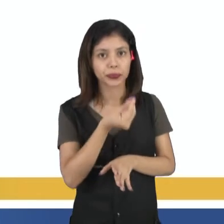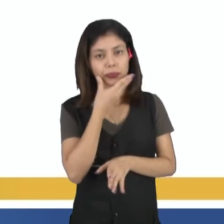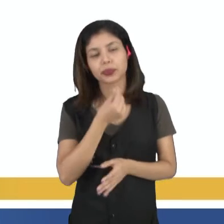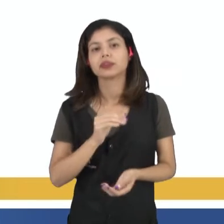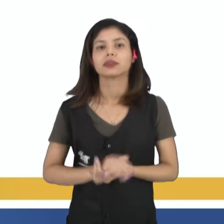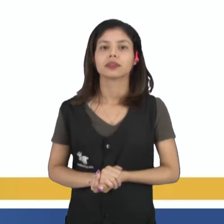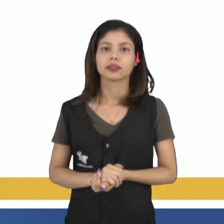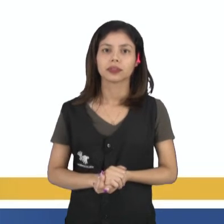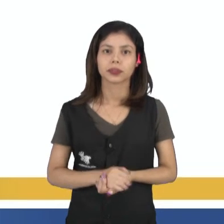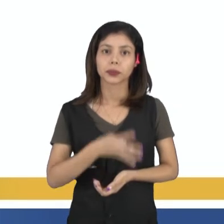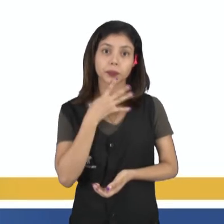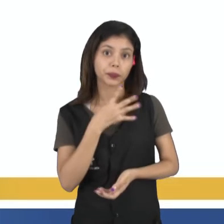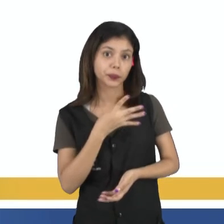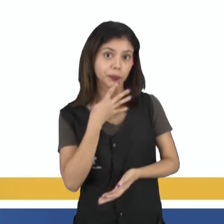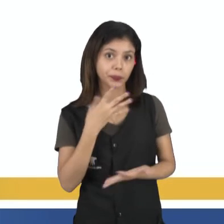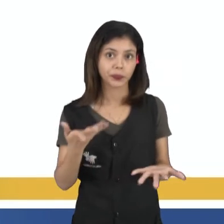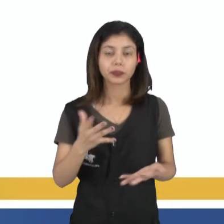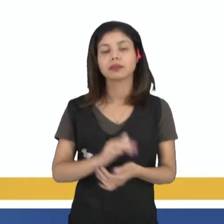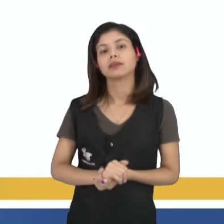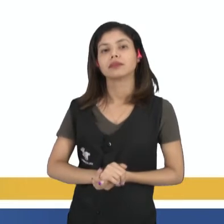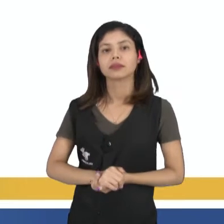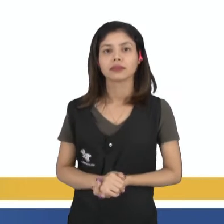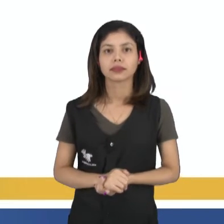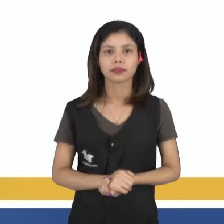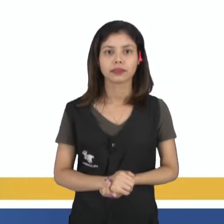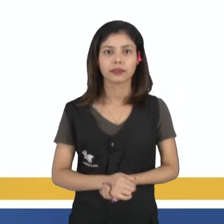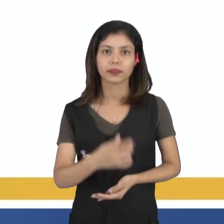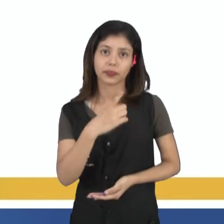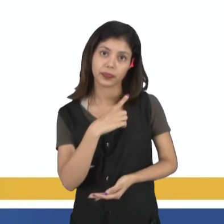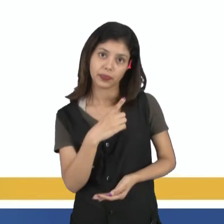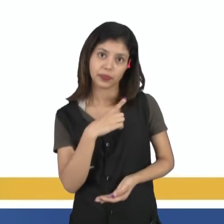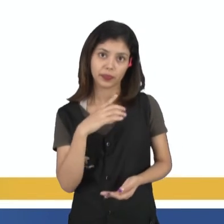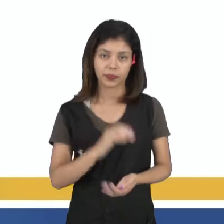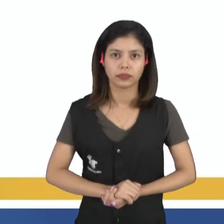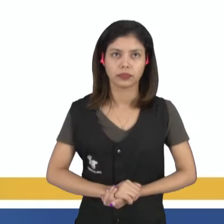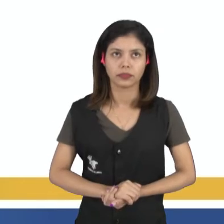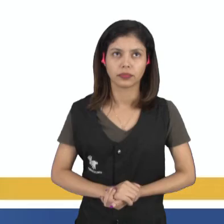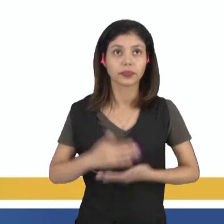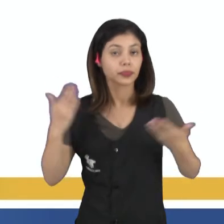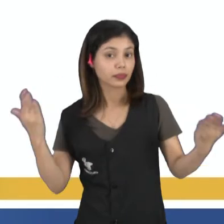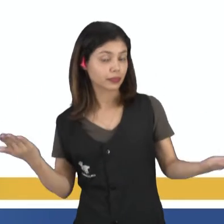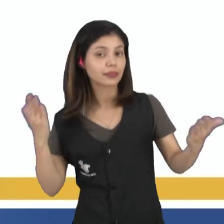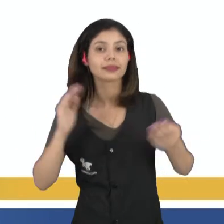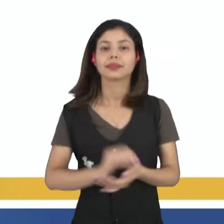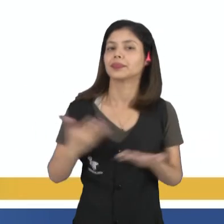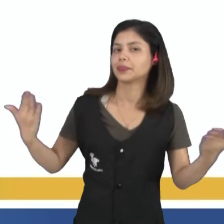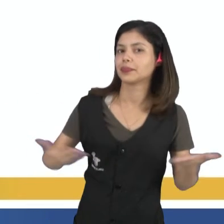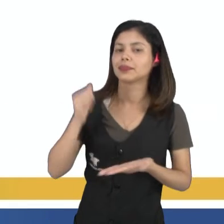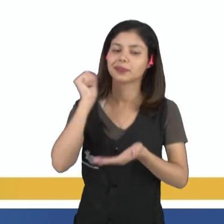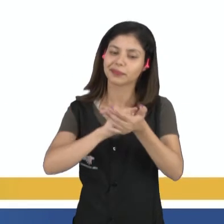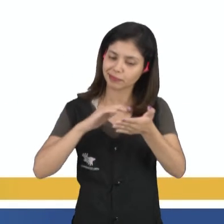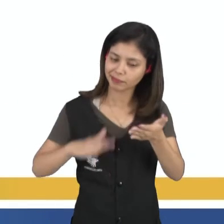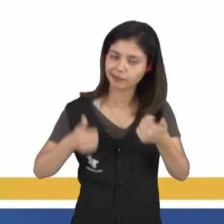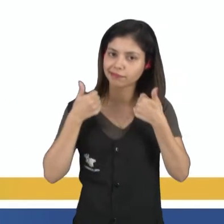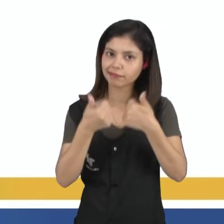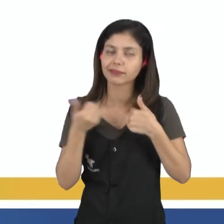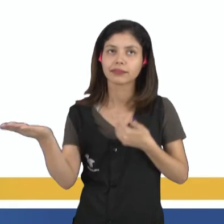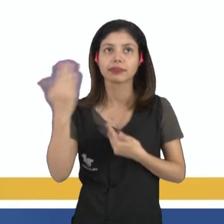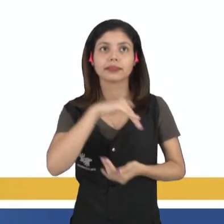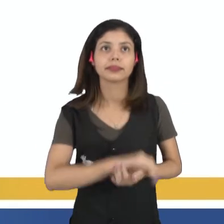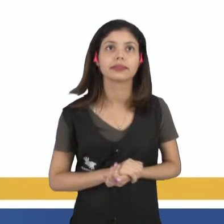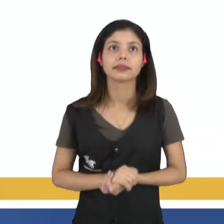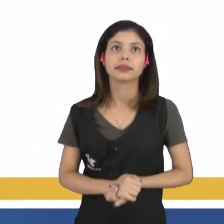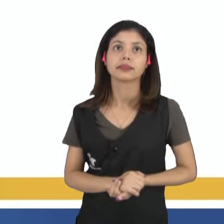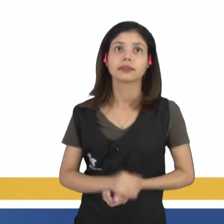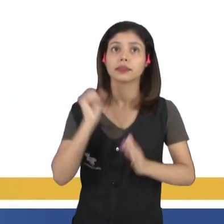homem aqui ficou conhecido né como Barão aí do império ele tivesse a sua falência nas empresas pessoal e vamos para o nosso exercitando